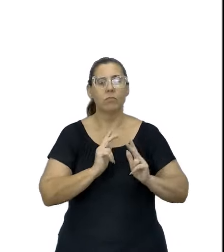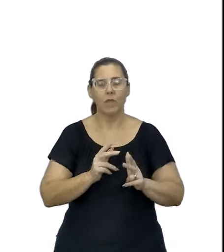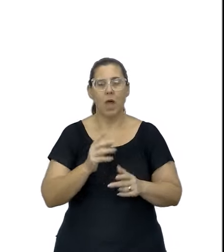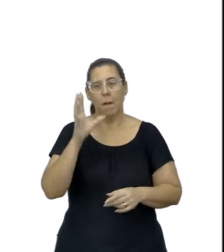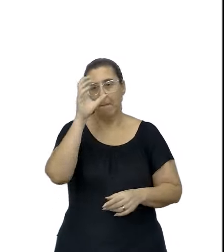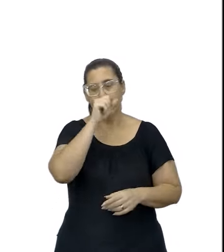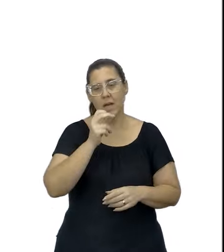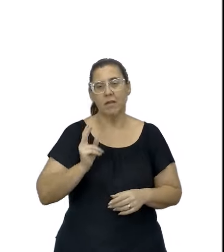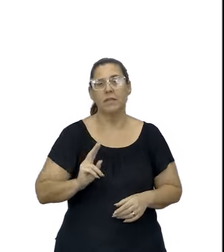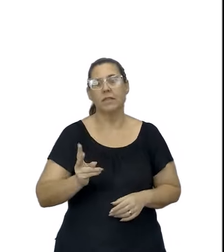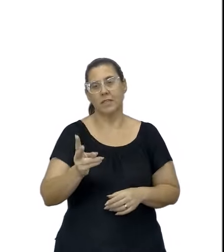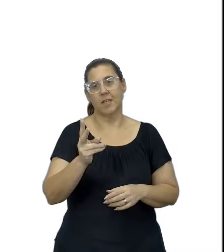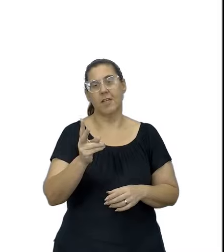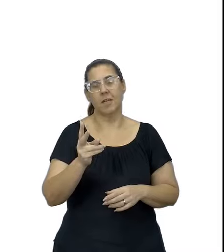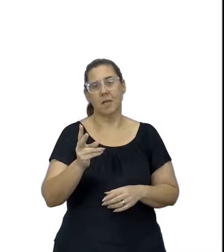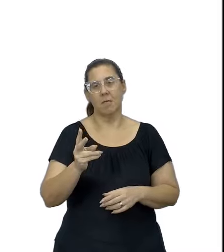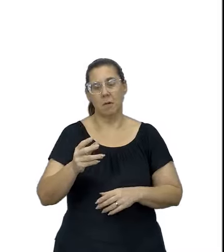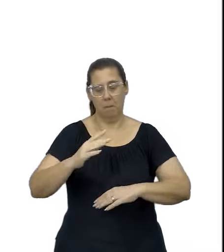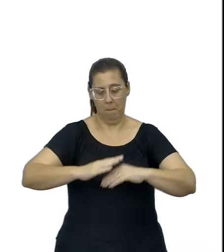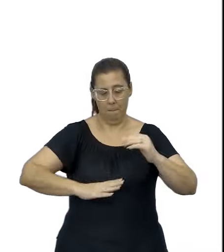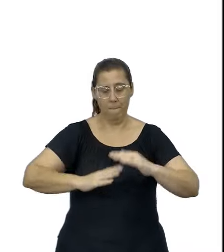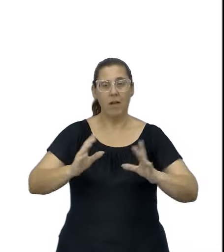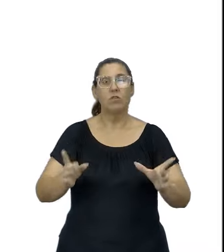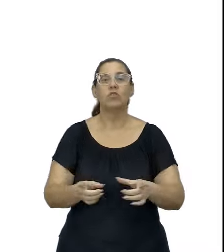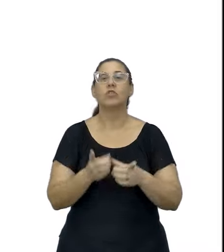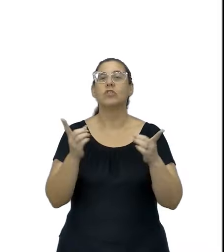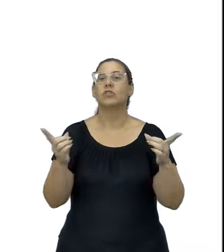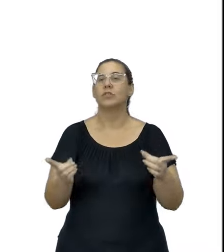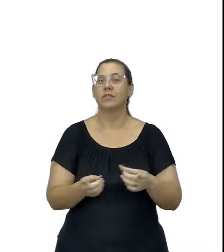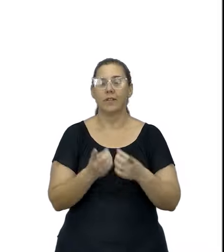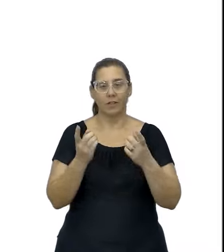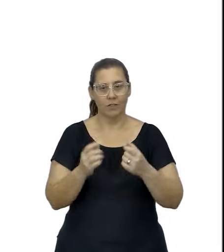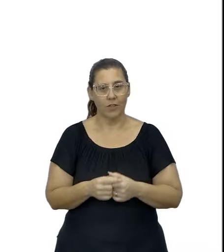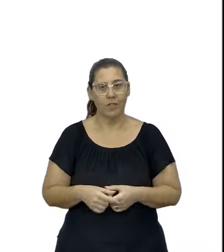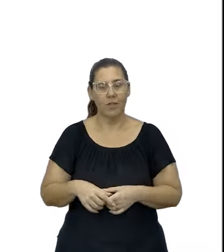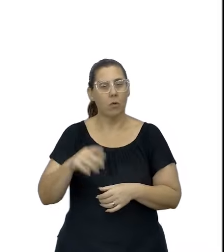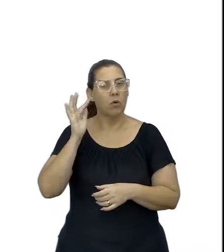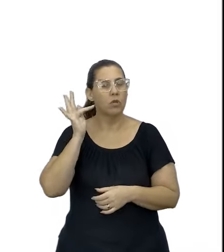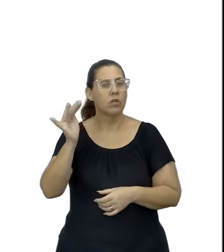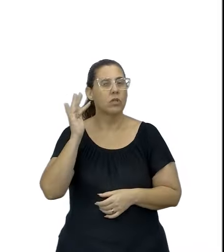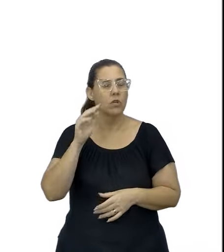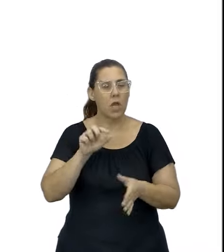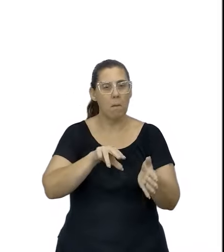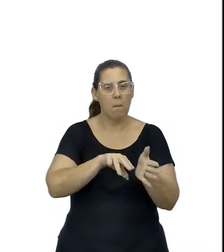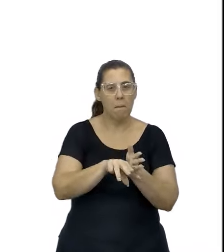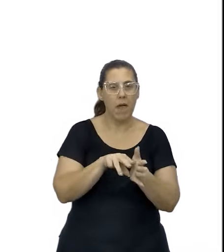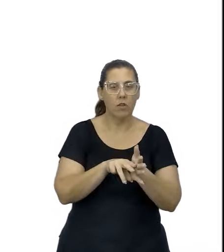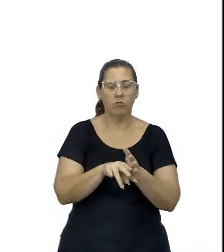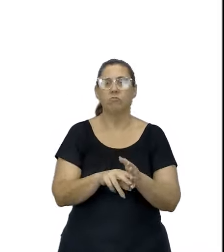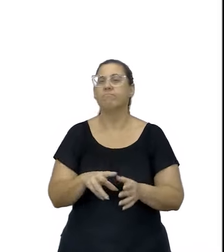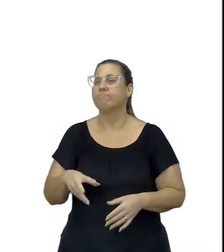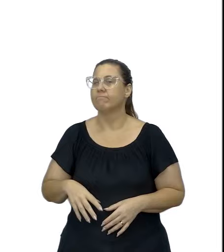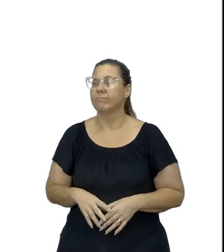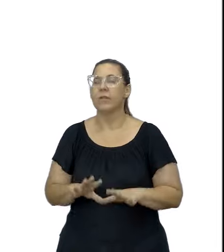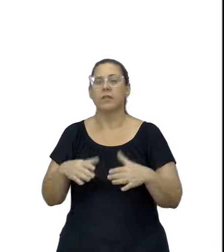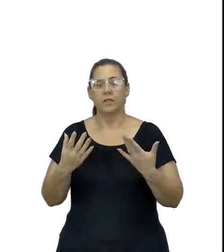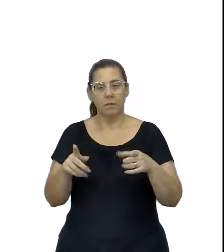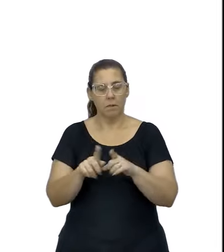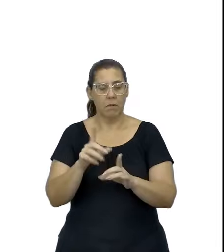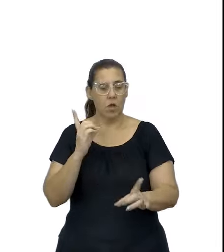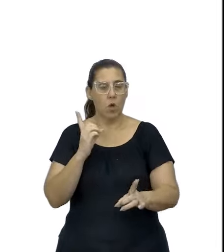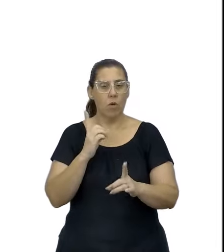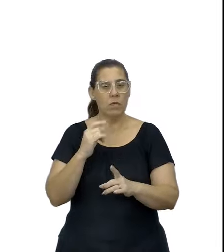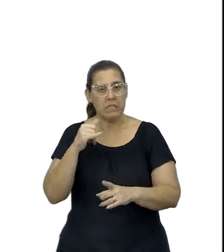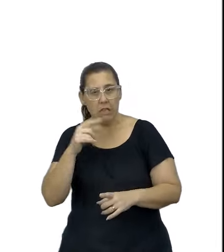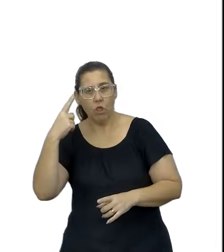Sempre, de modo a ancorar sua prática didática em pressupostos teórico-metodológicos sólidos, bem como detectar